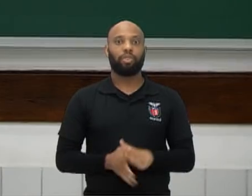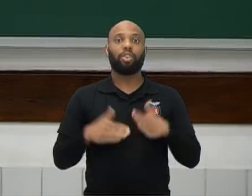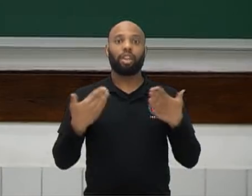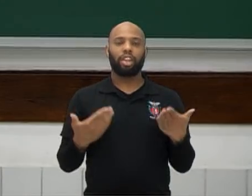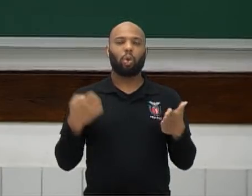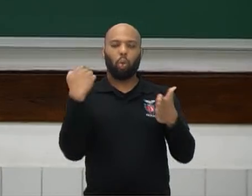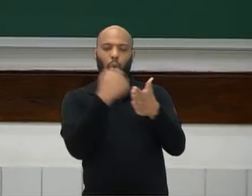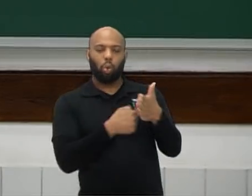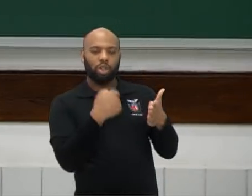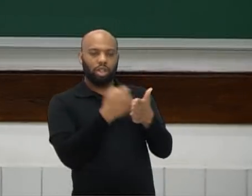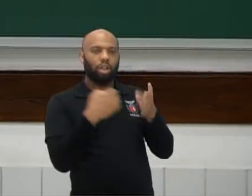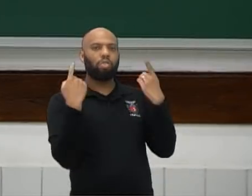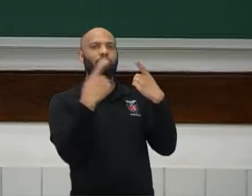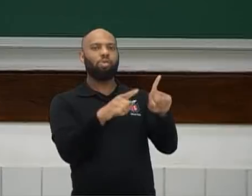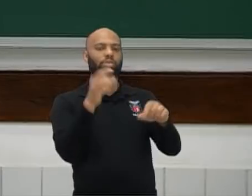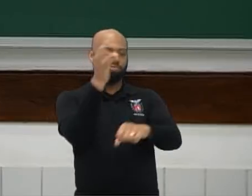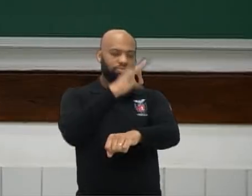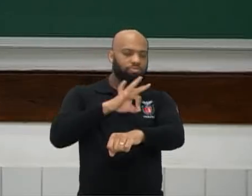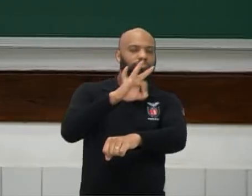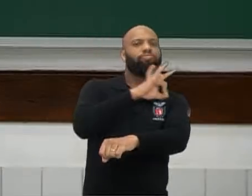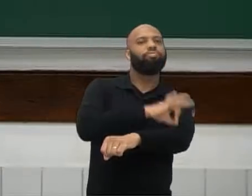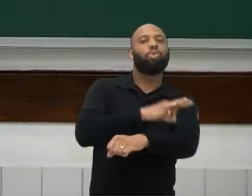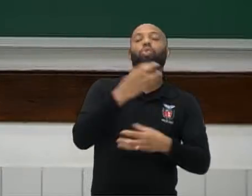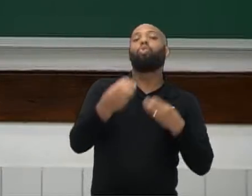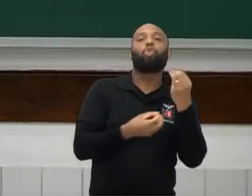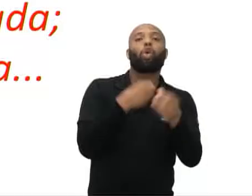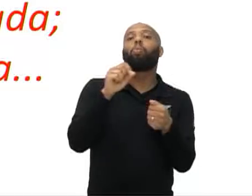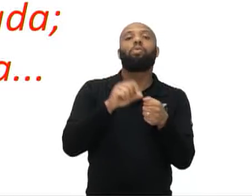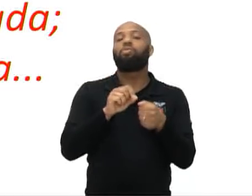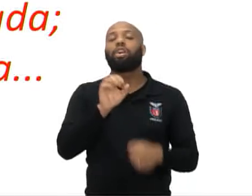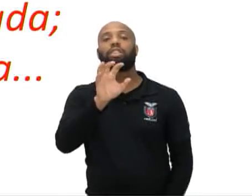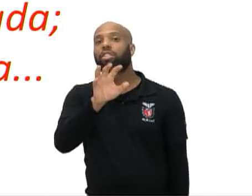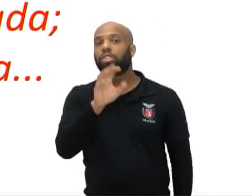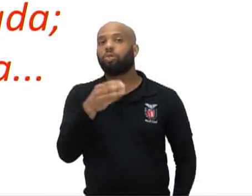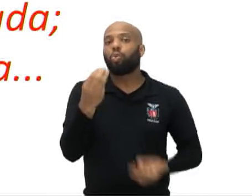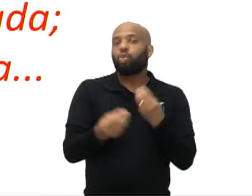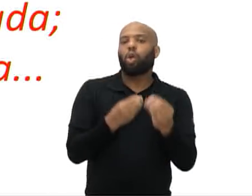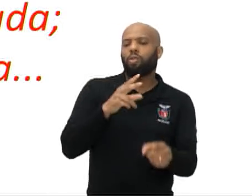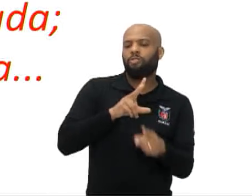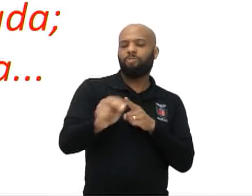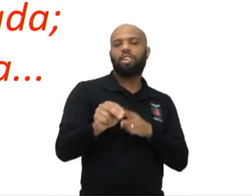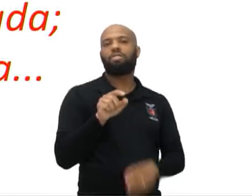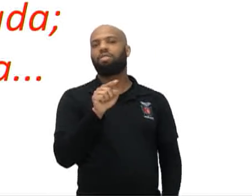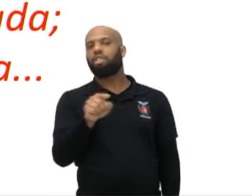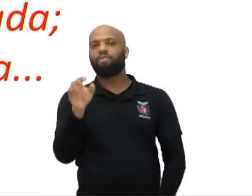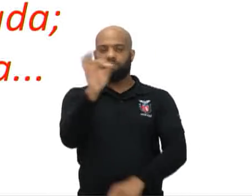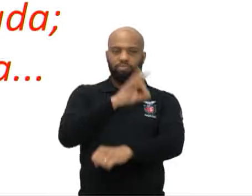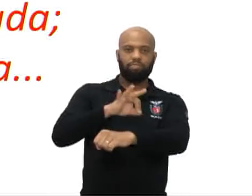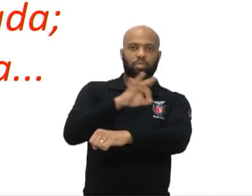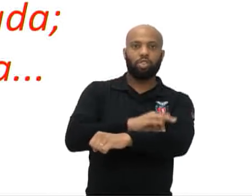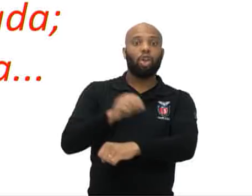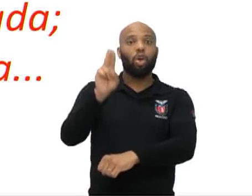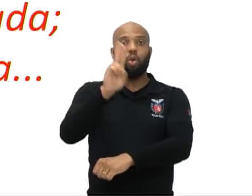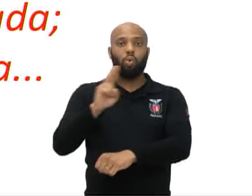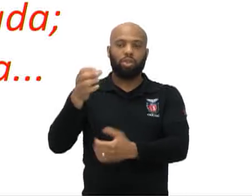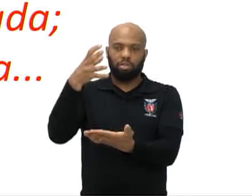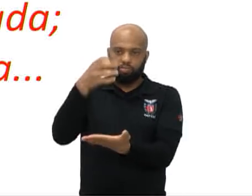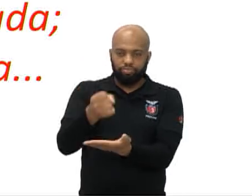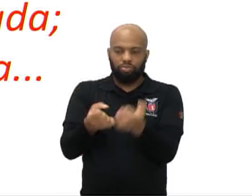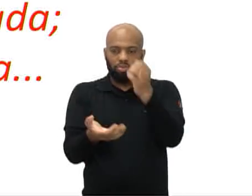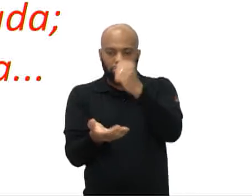combater o inseto que transmite aquela doença, né, pessoal? Como é que a gente combate esse inseto? A gente usa repelente,